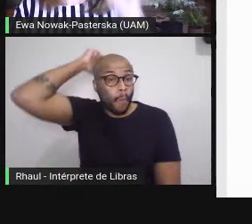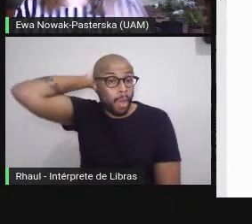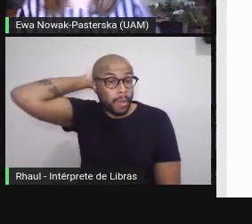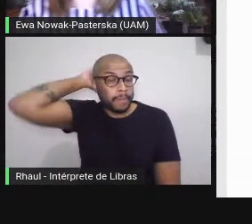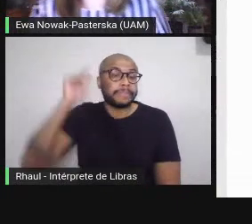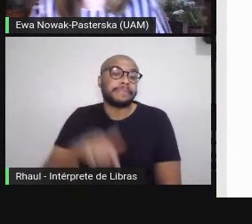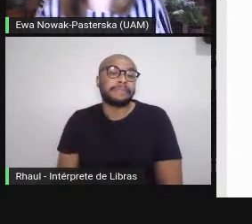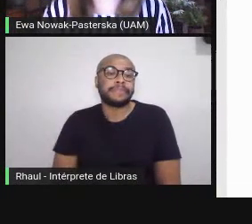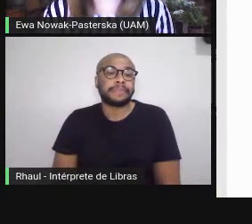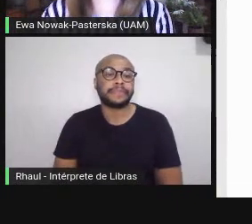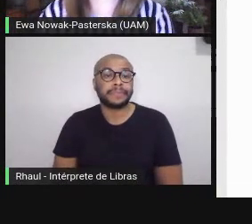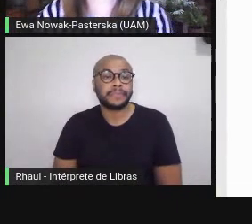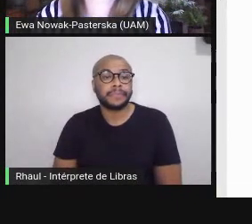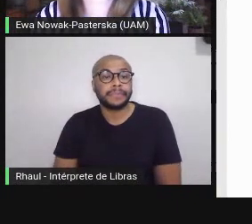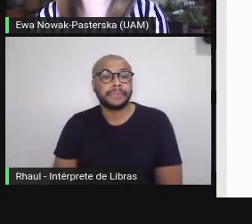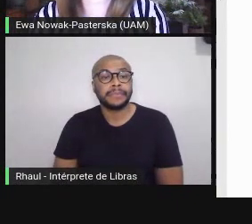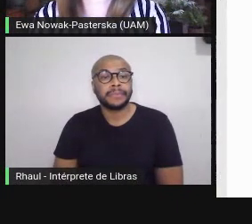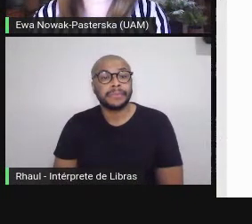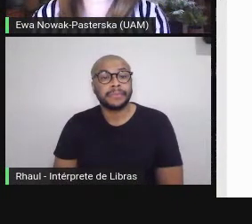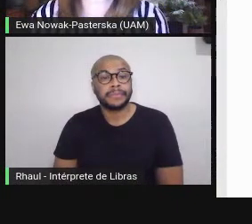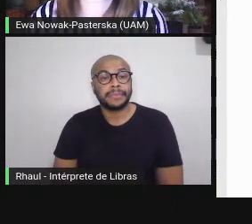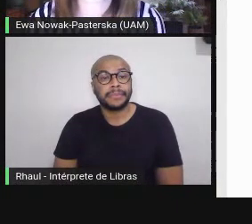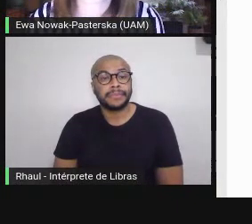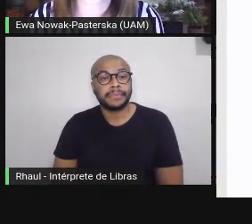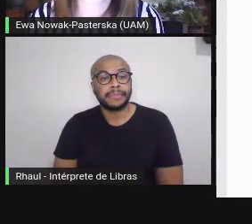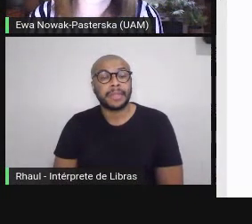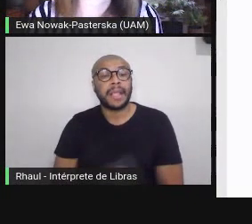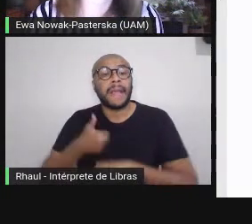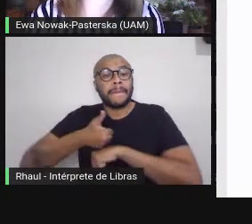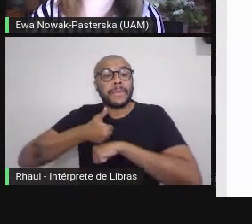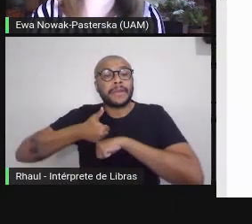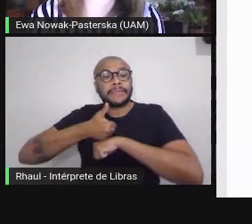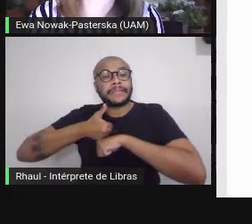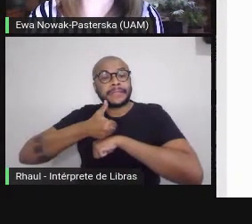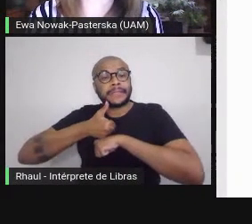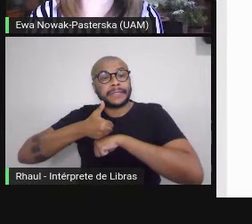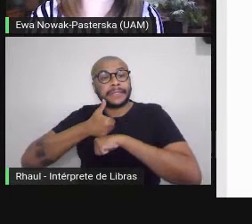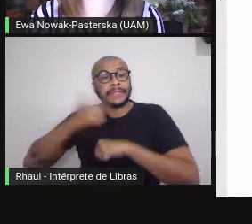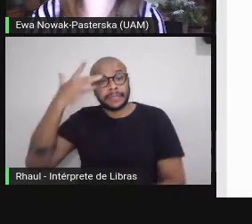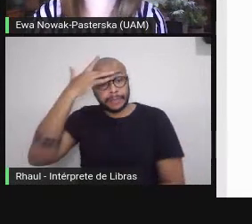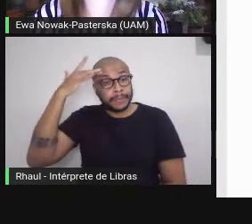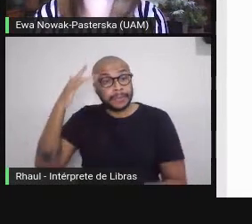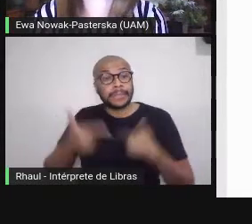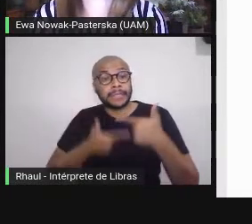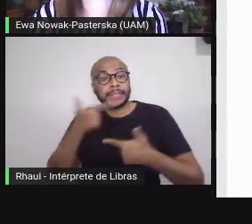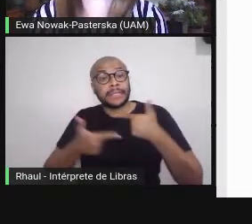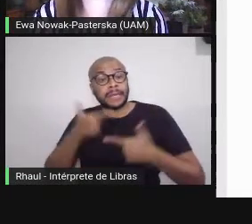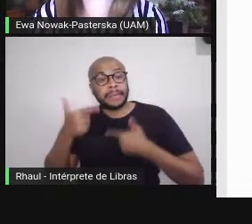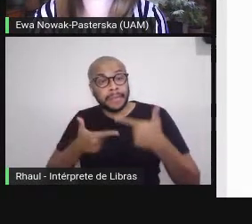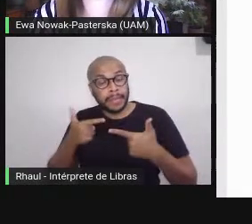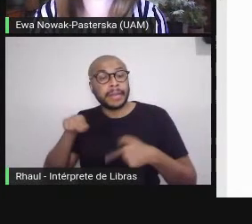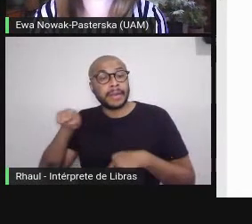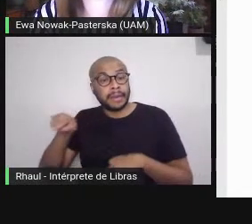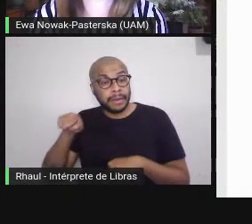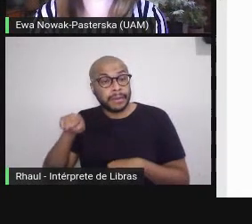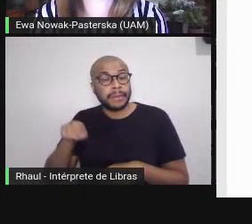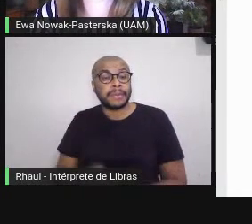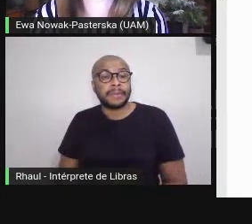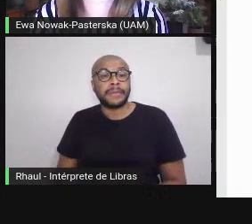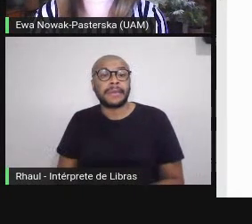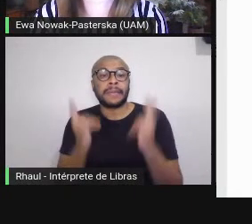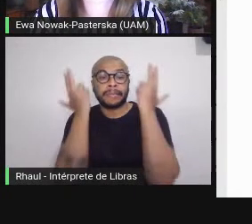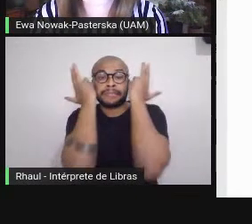a pessoa calva. Stajenne, que é uma profissão, o nome da profissão de pessoa que trabalha no estábulo, e depois também isso se tornava